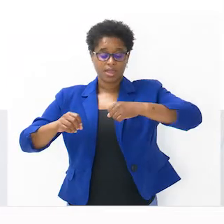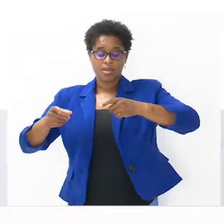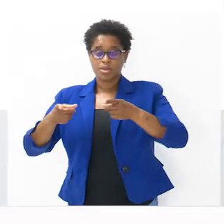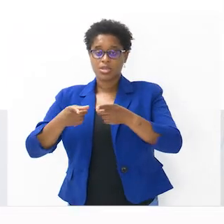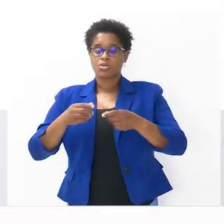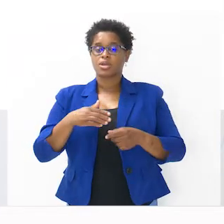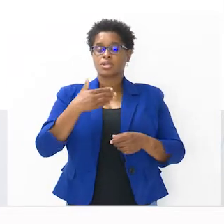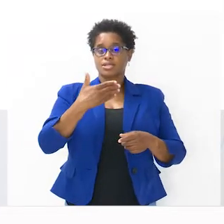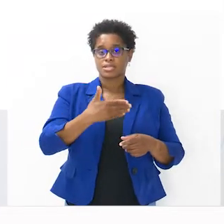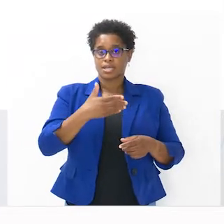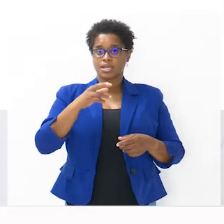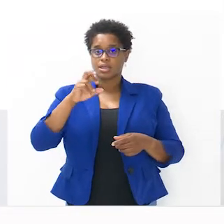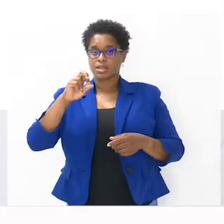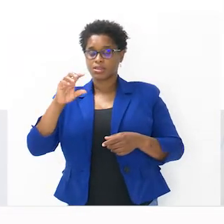que